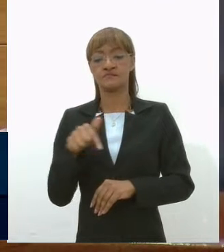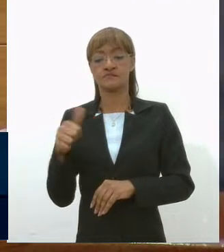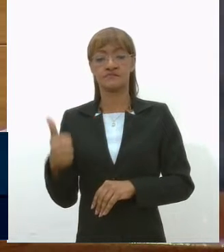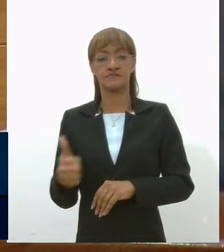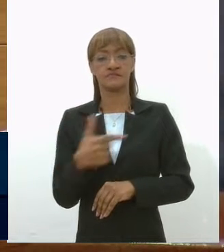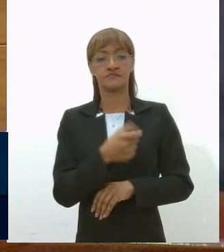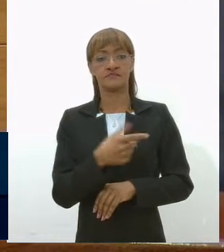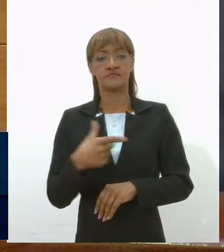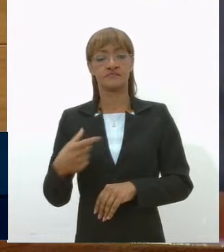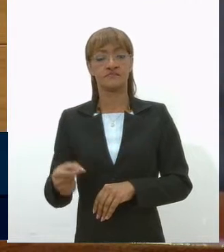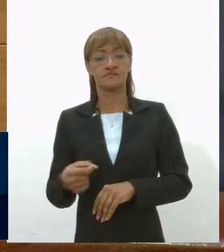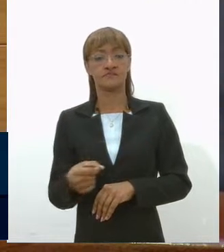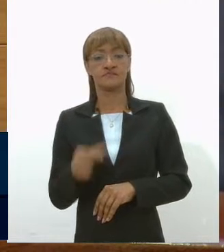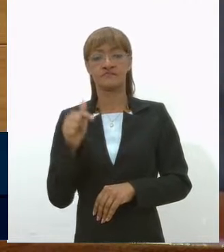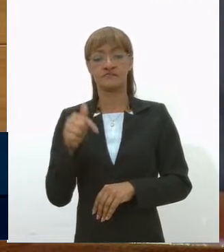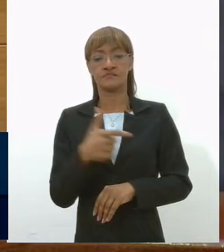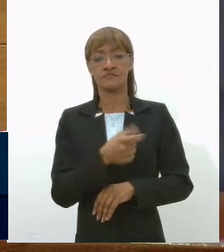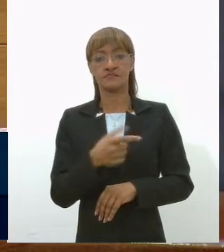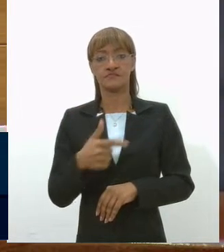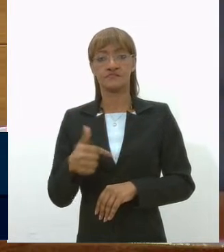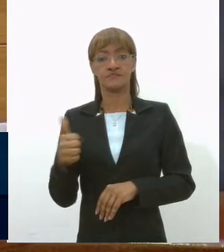261/2020, 7/2021,